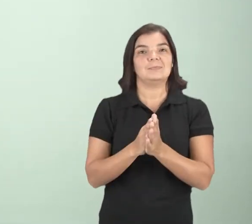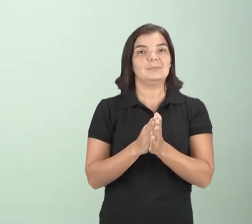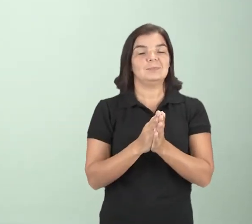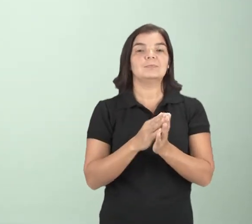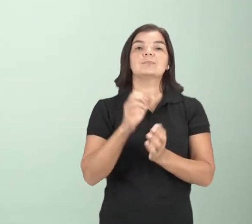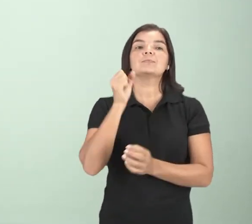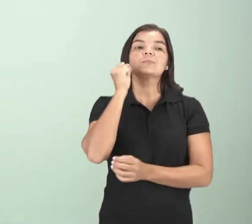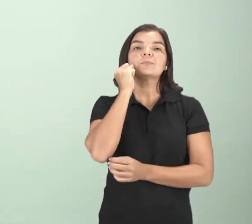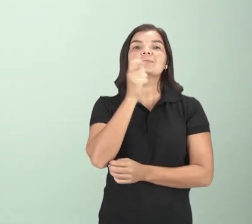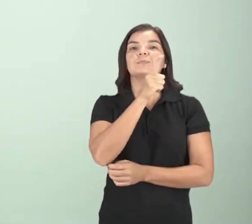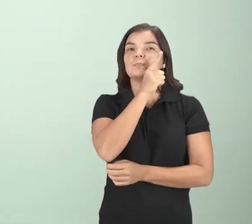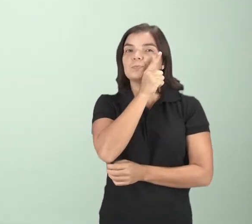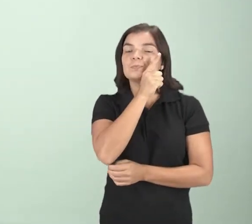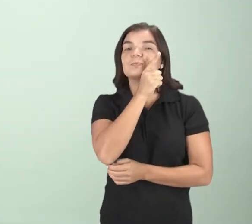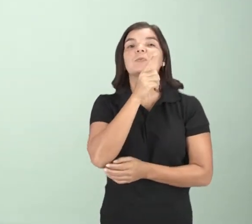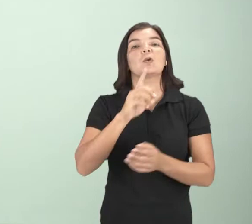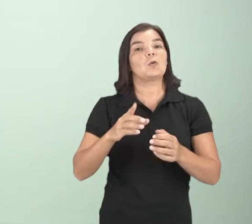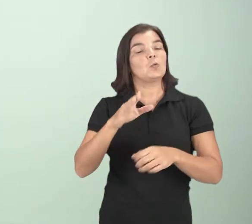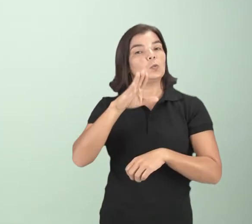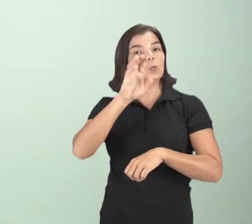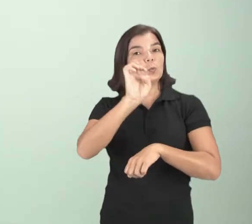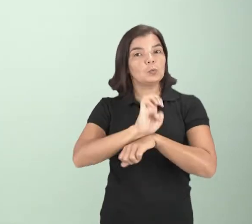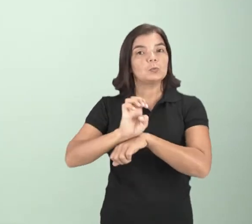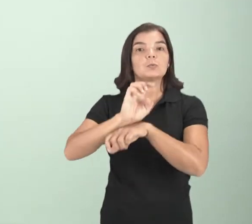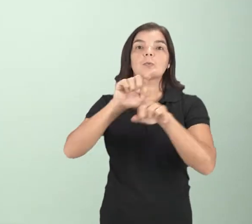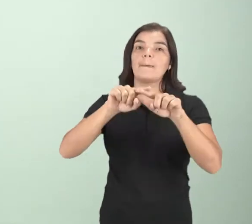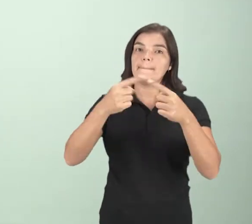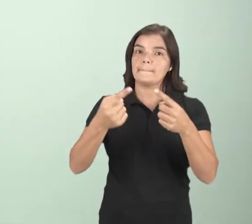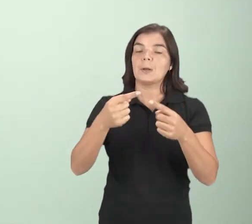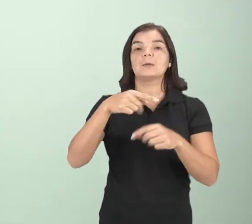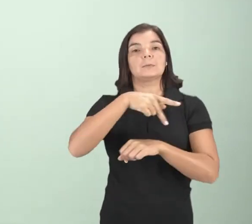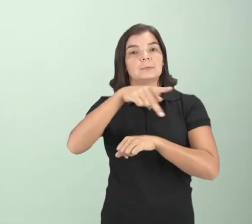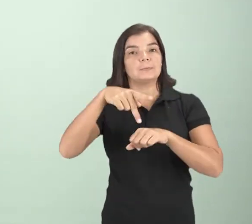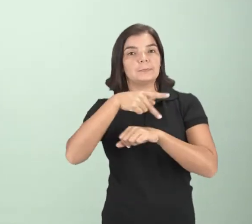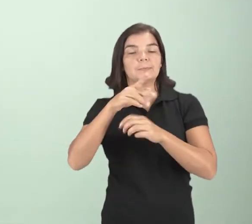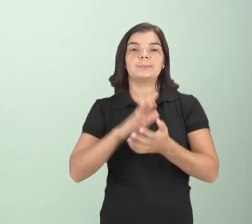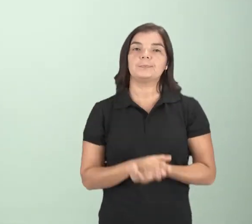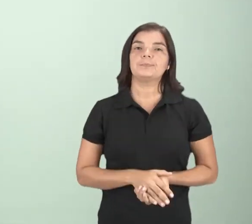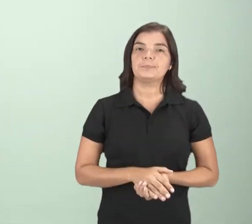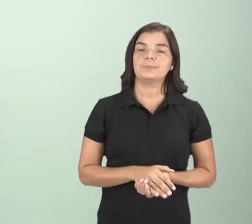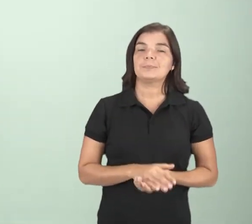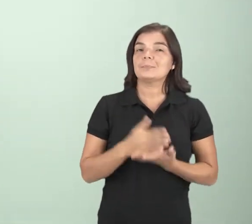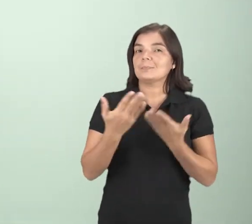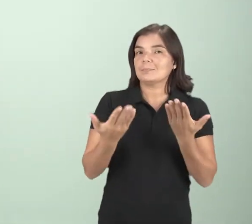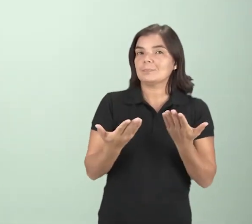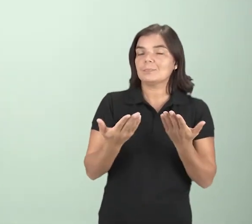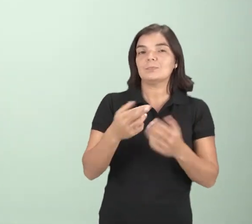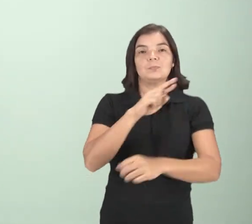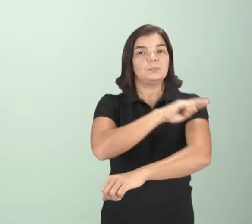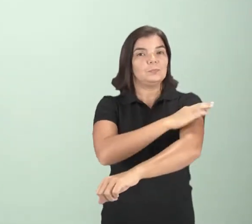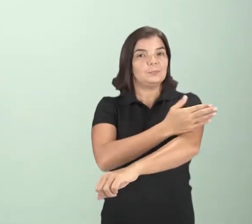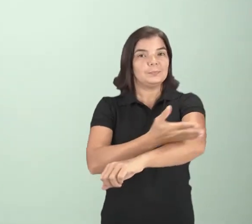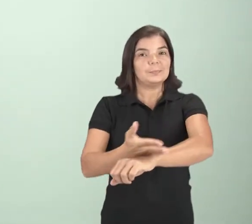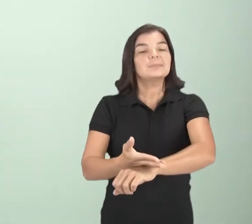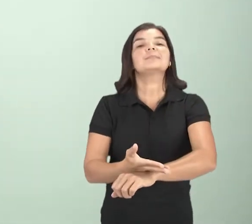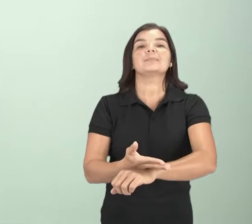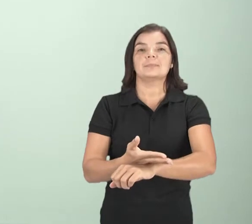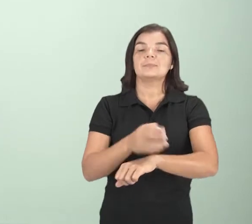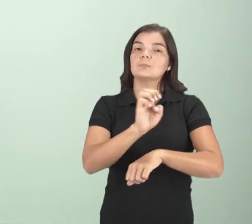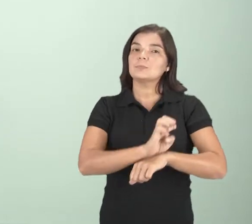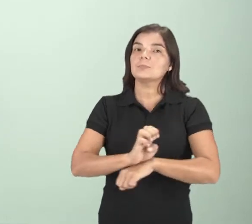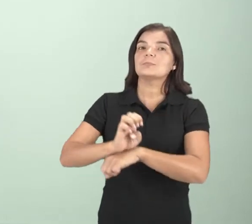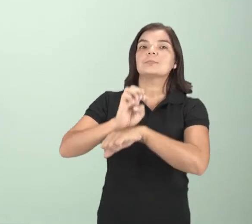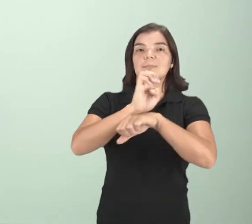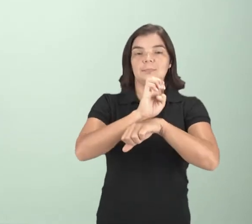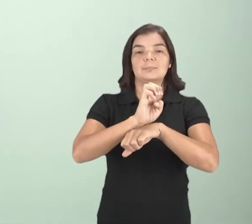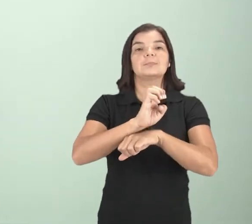Senador Guiomar fosse um estado, mas também fosse um país. É como se Rio Branco fosse um estado,